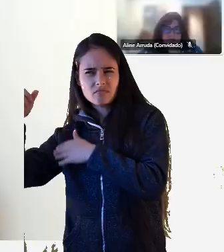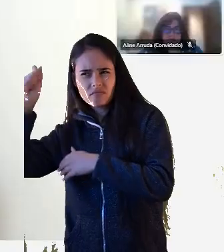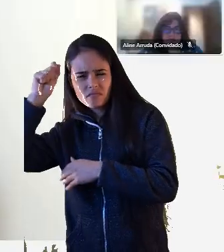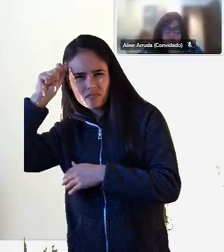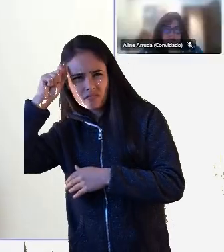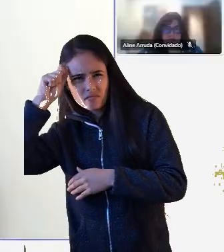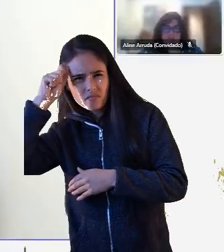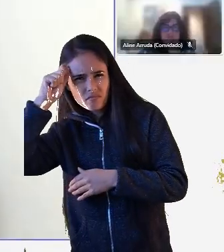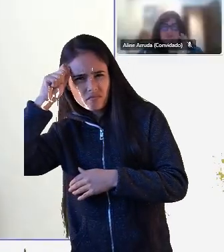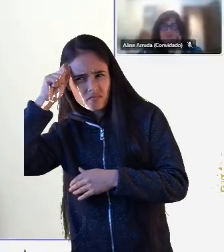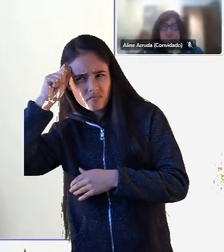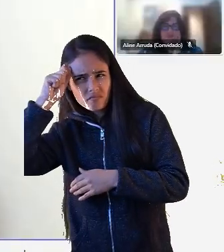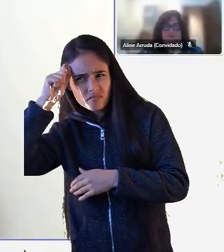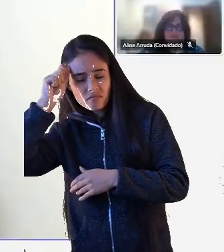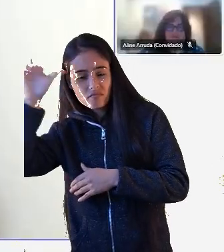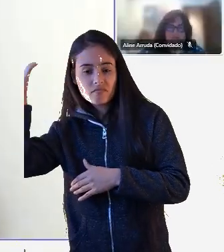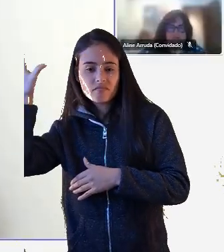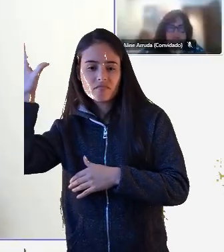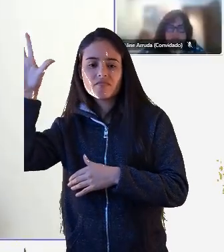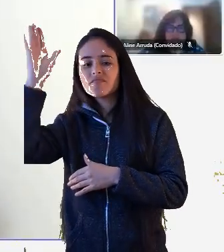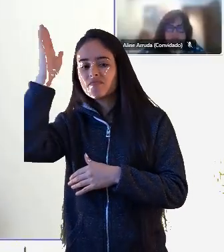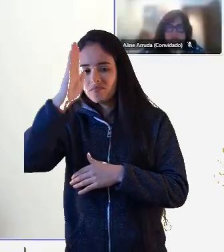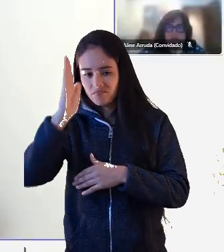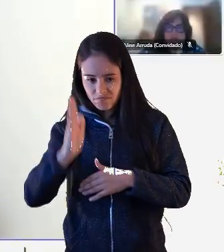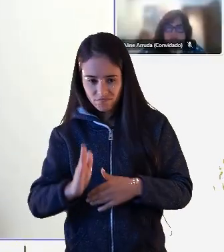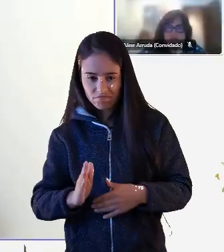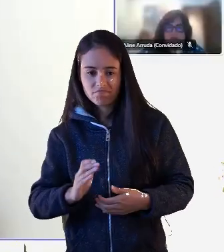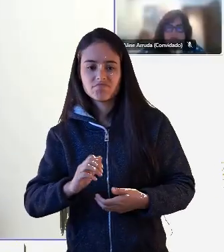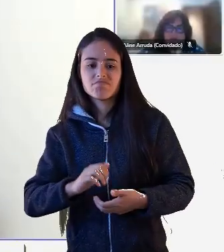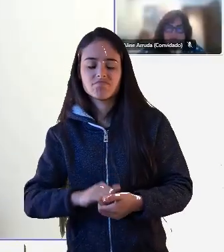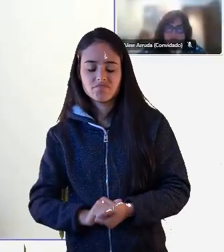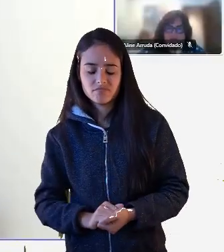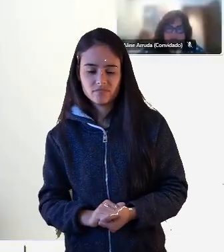Foi muito legal a sua aula nesse sentido de chamar atenção para isso.